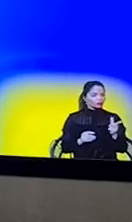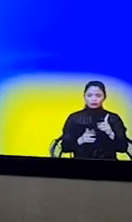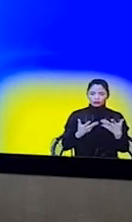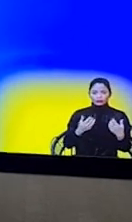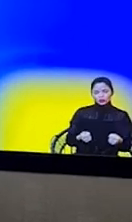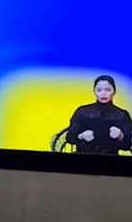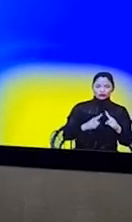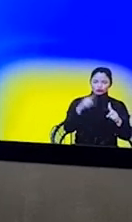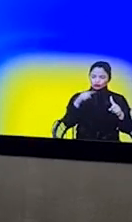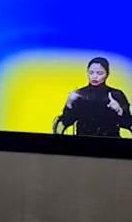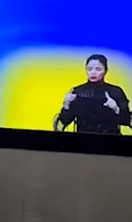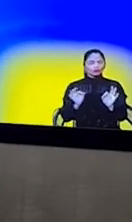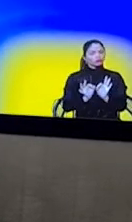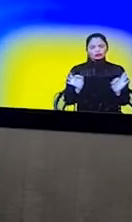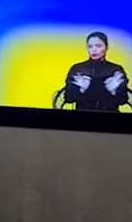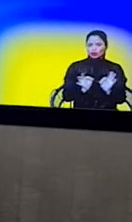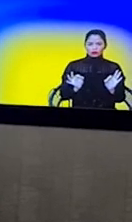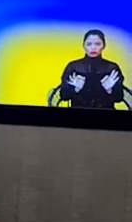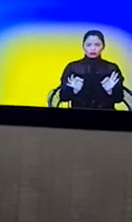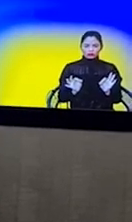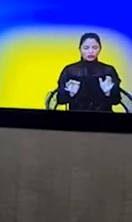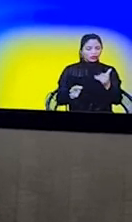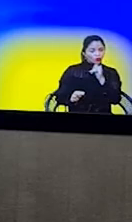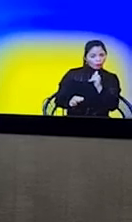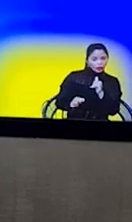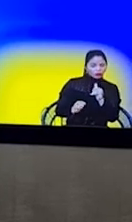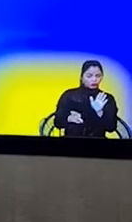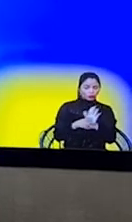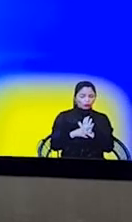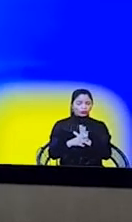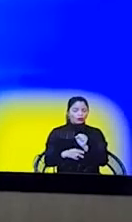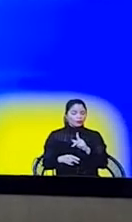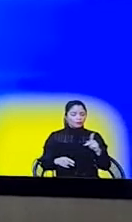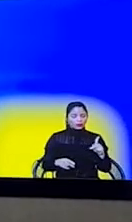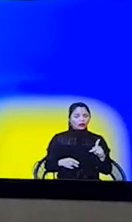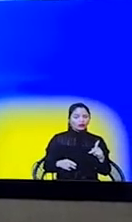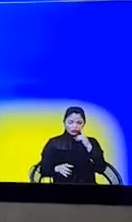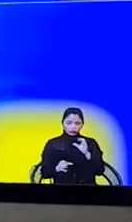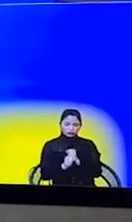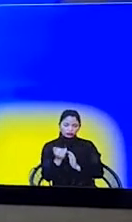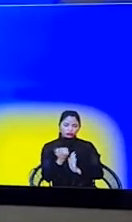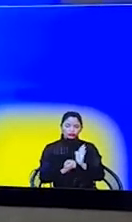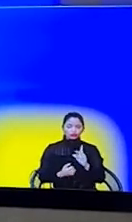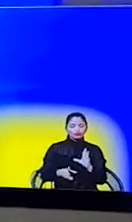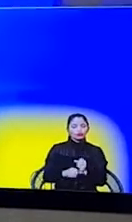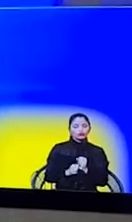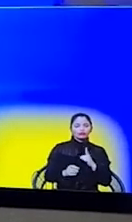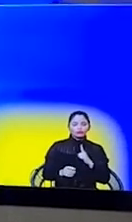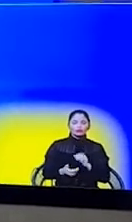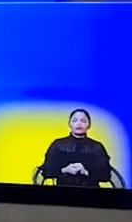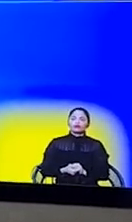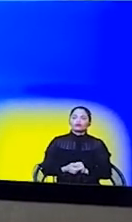você não precisa abrir ticket, isso vai ser automático. Dentro da plataforma, a gente vai expurgar o seu resultado. Agora eu vou fazer